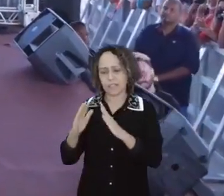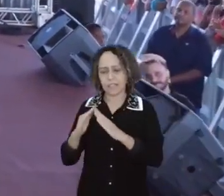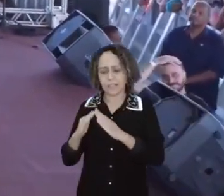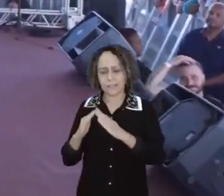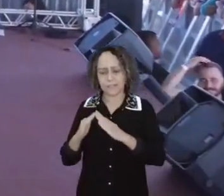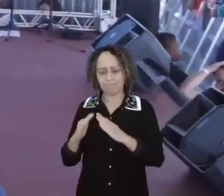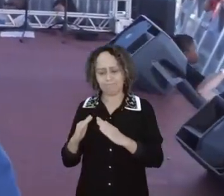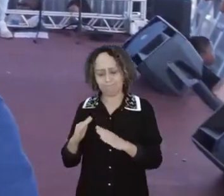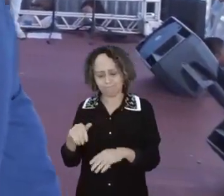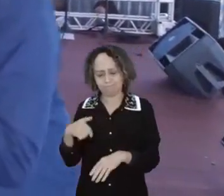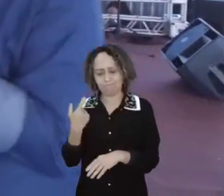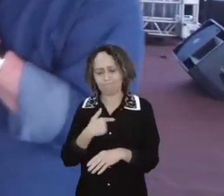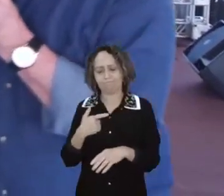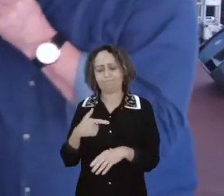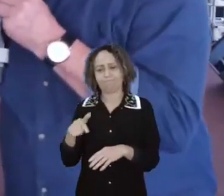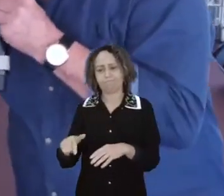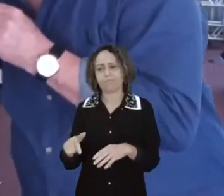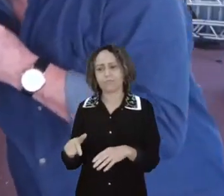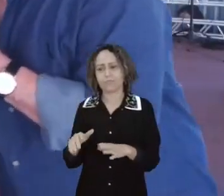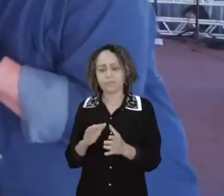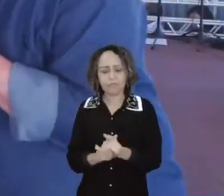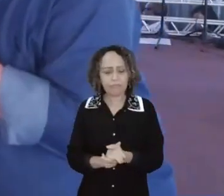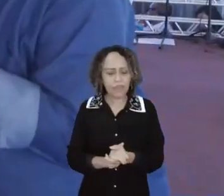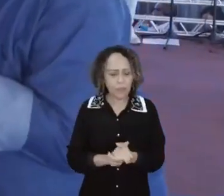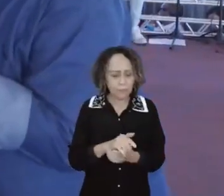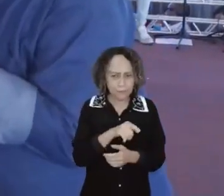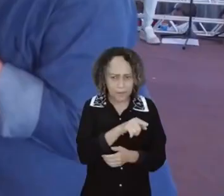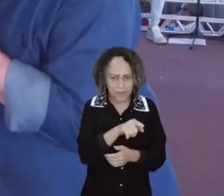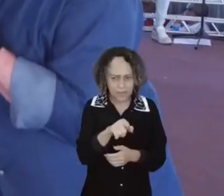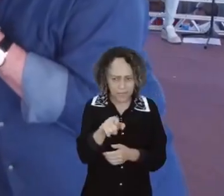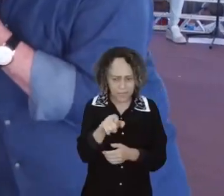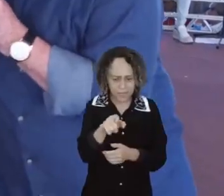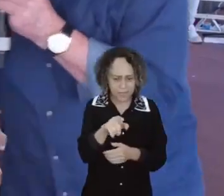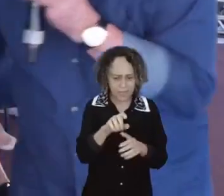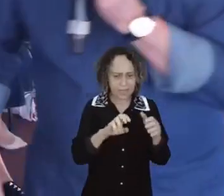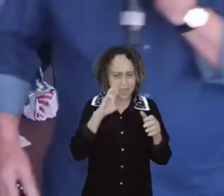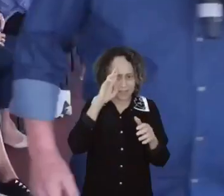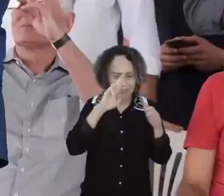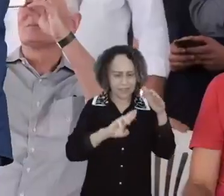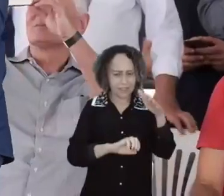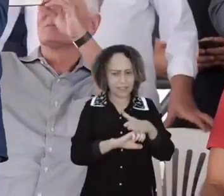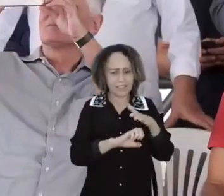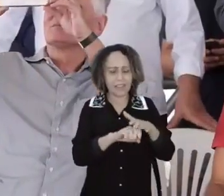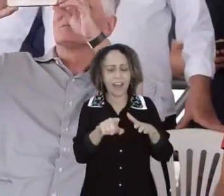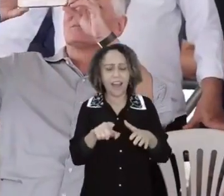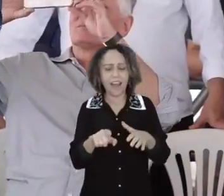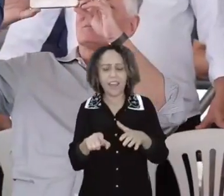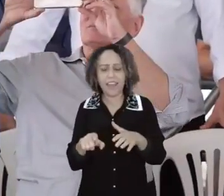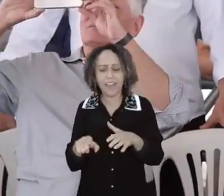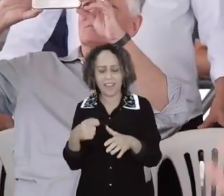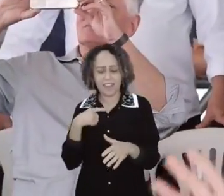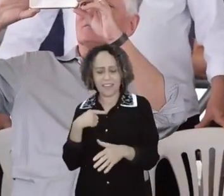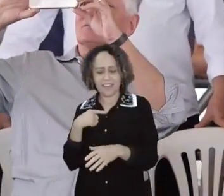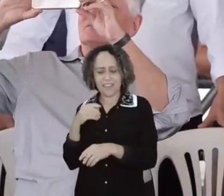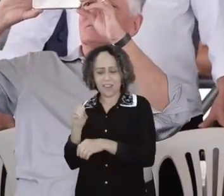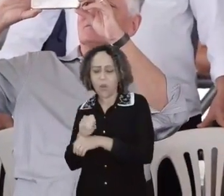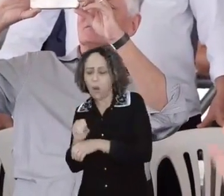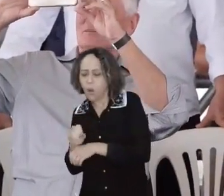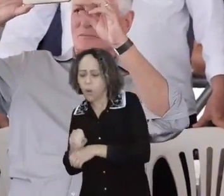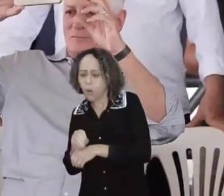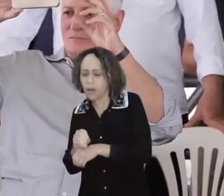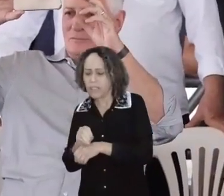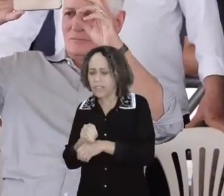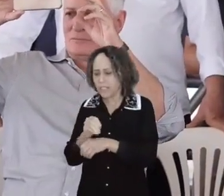caipira. Porque se ele criar, vai arrancar a semente da soja dele. Ou seja, ele é um homem rico, exporta